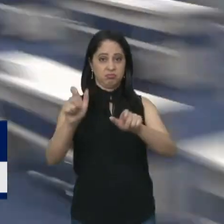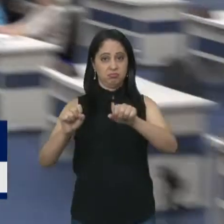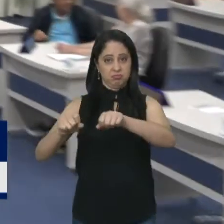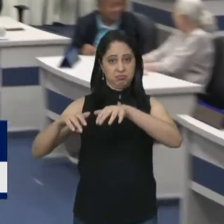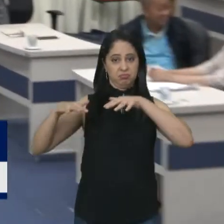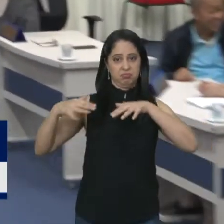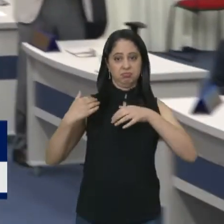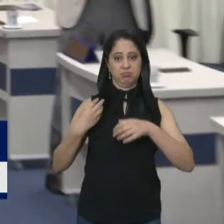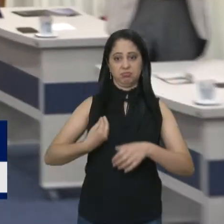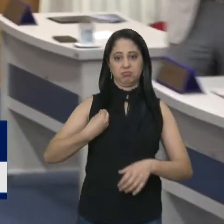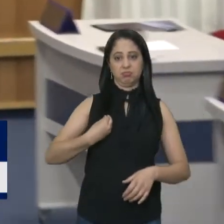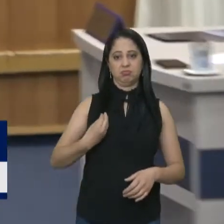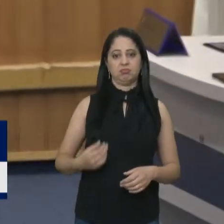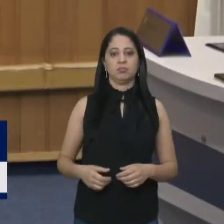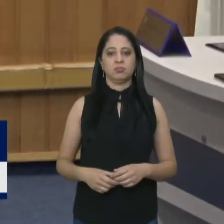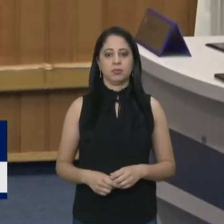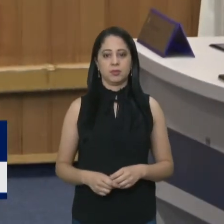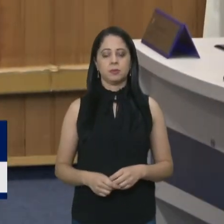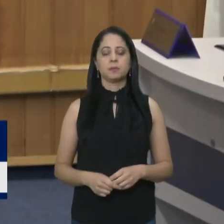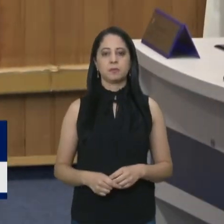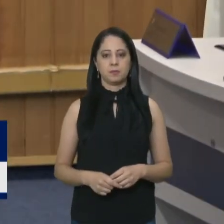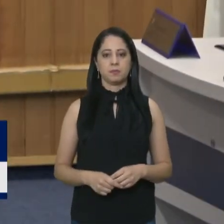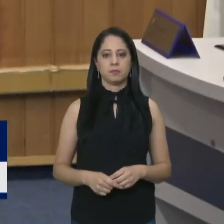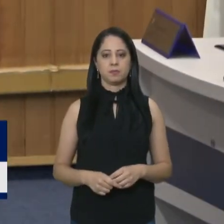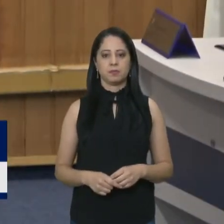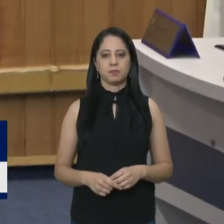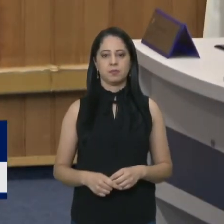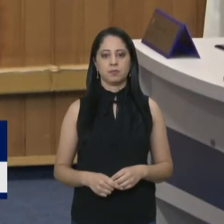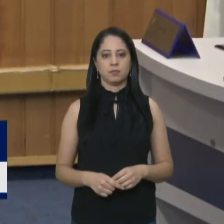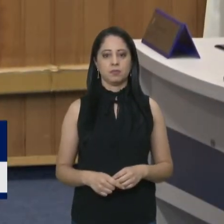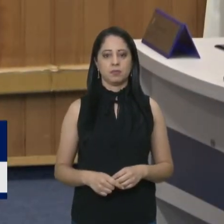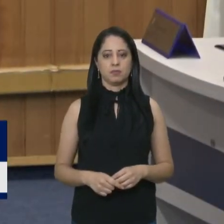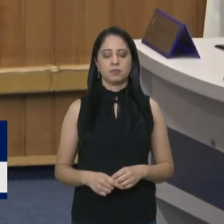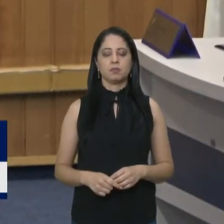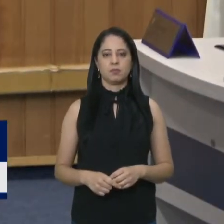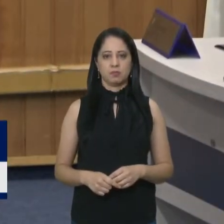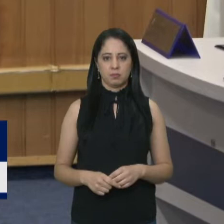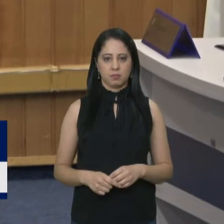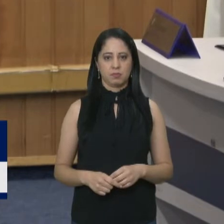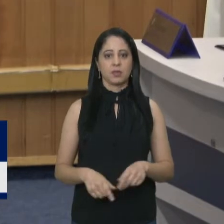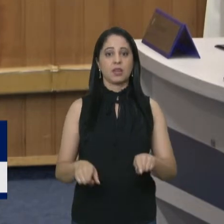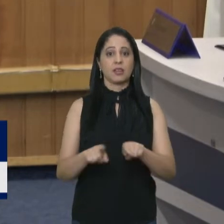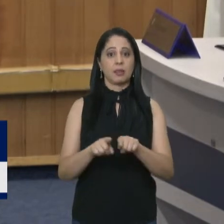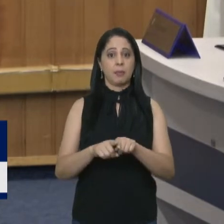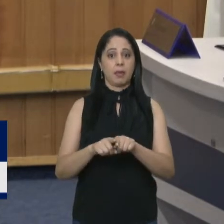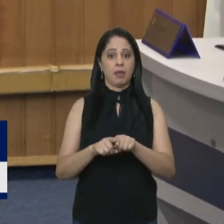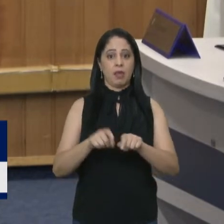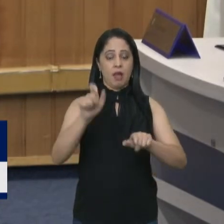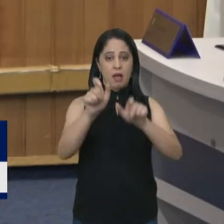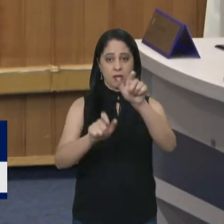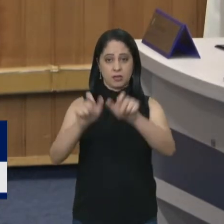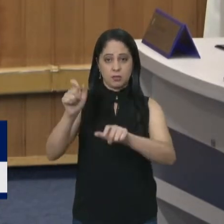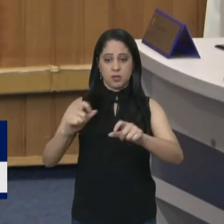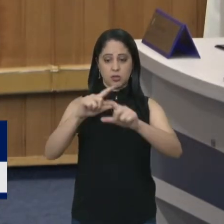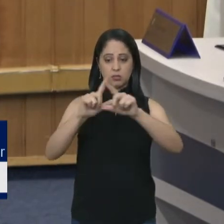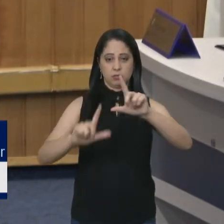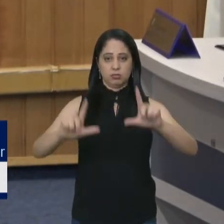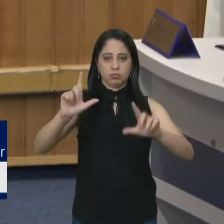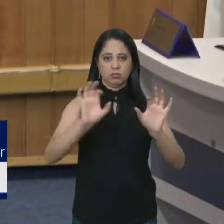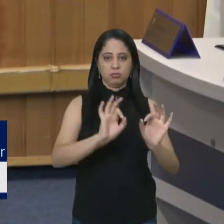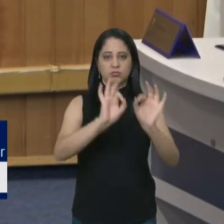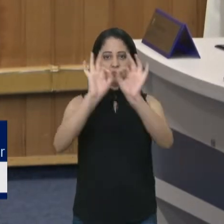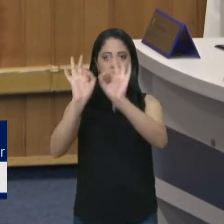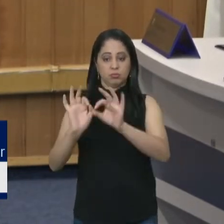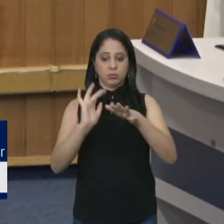acompanha na galeria, aqui no plenário e também todos pelas redes